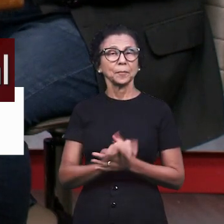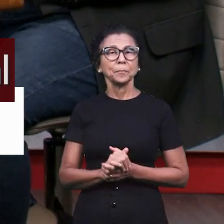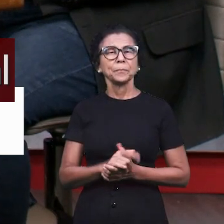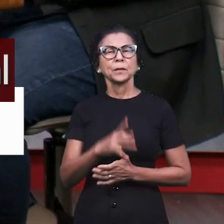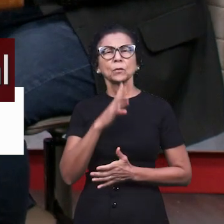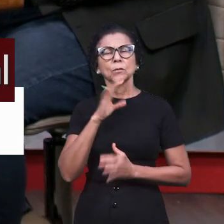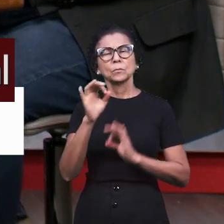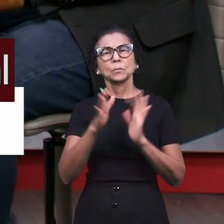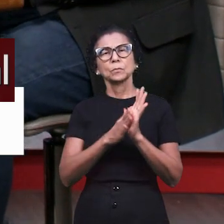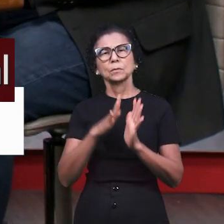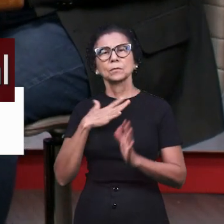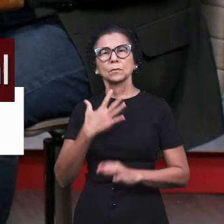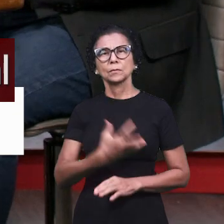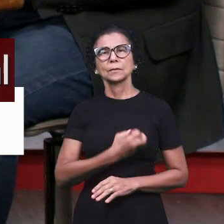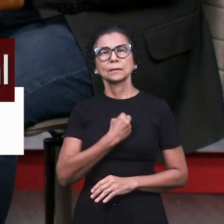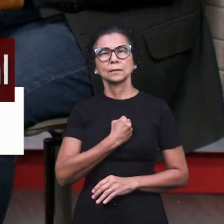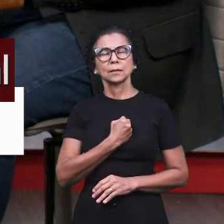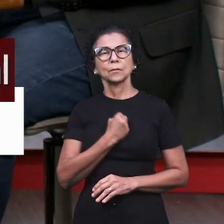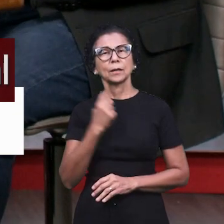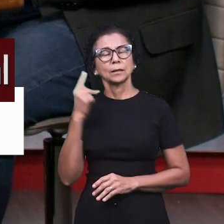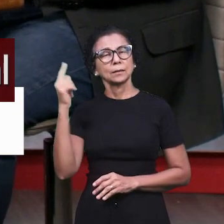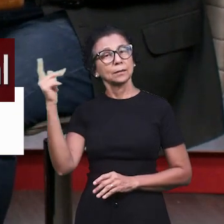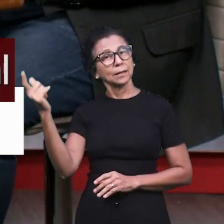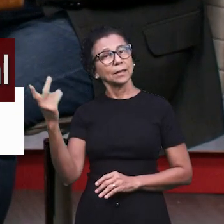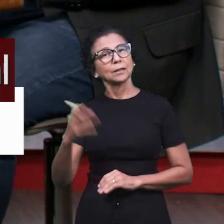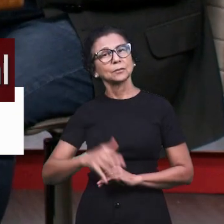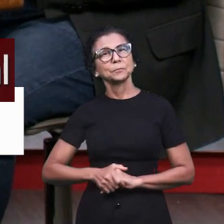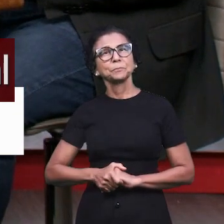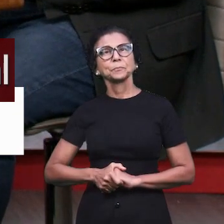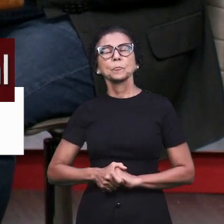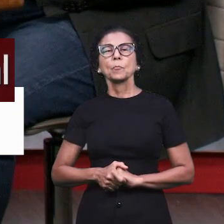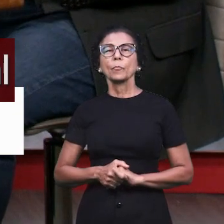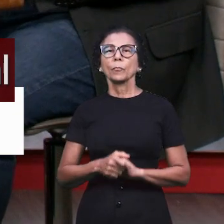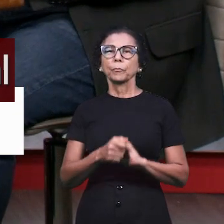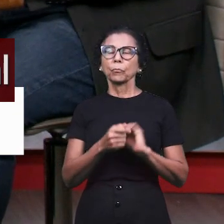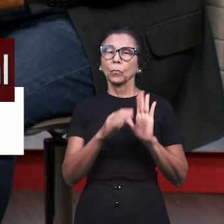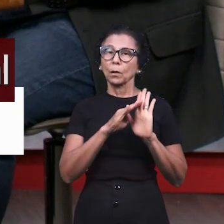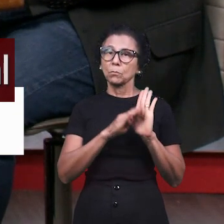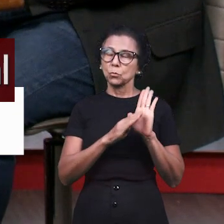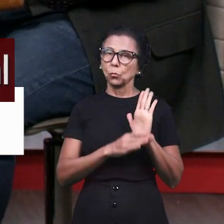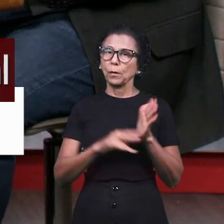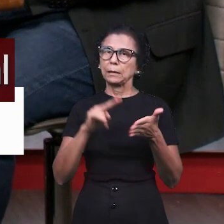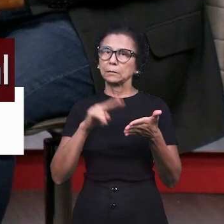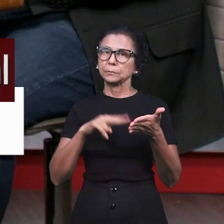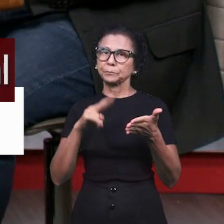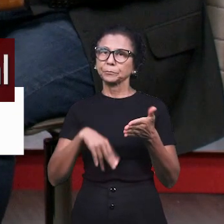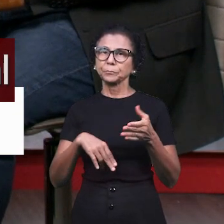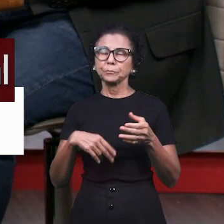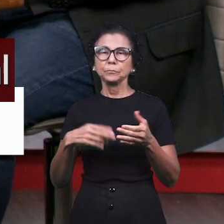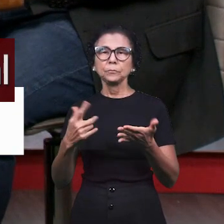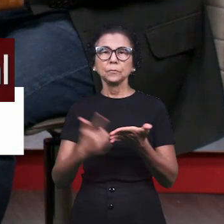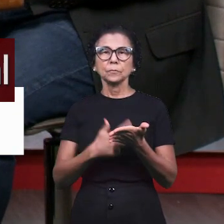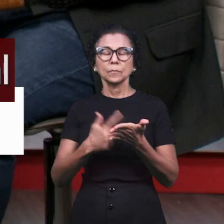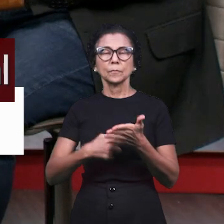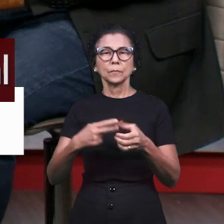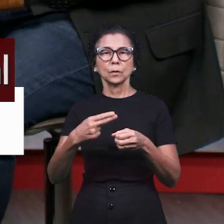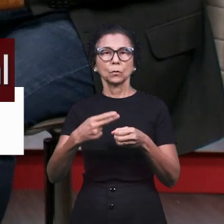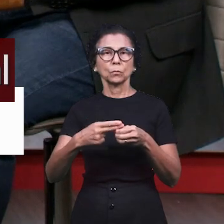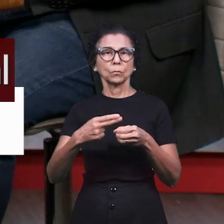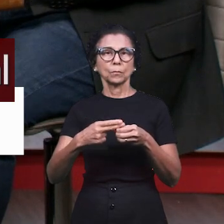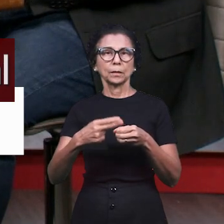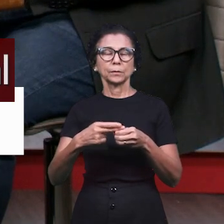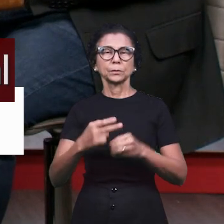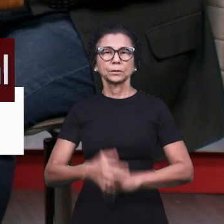projeto eterno de Deus para a nossa vida. Estamos fazendo essa leitura sequencial. Estamos no livro de Números. Hoje nós